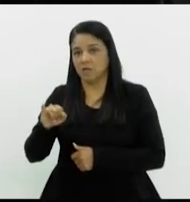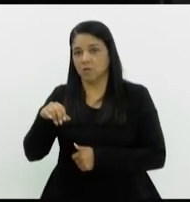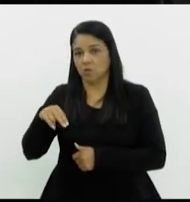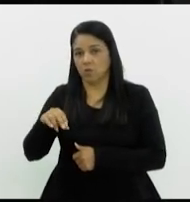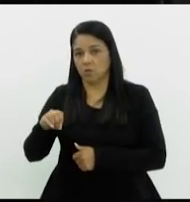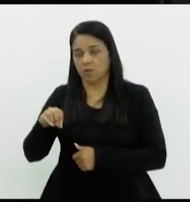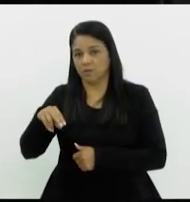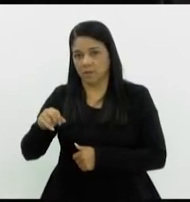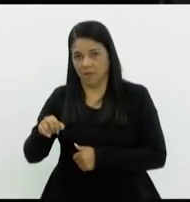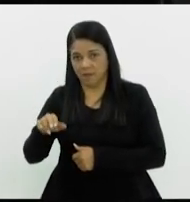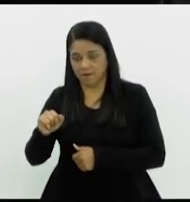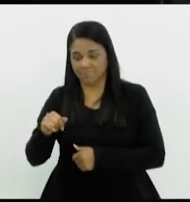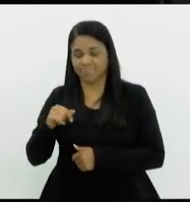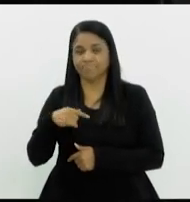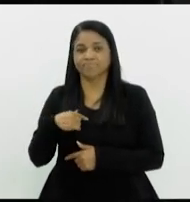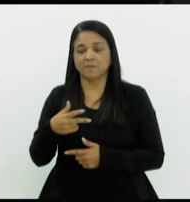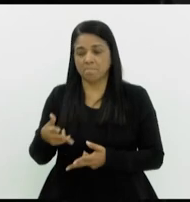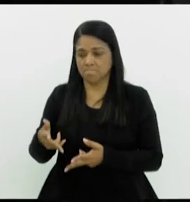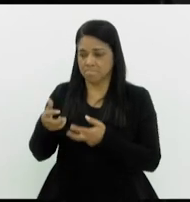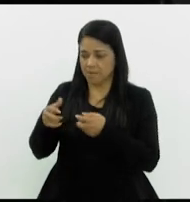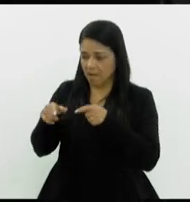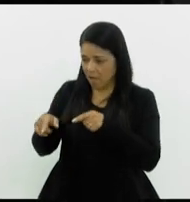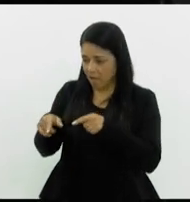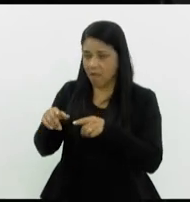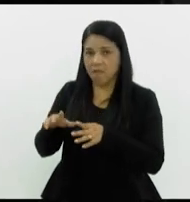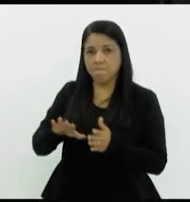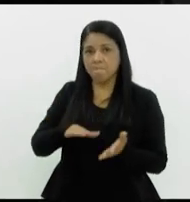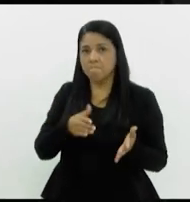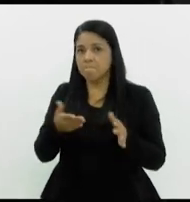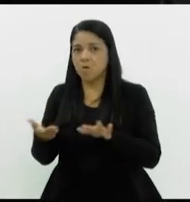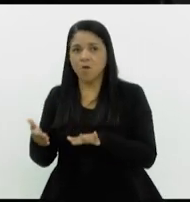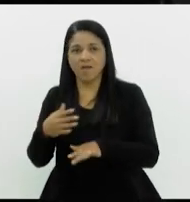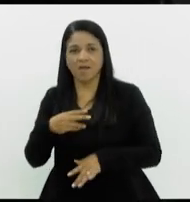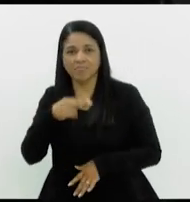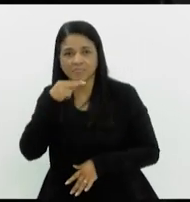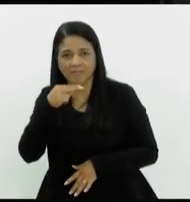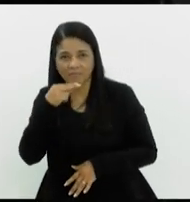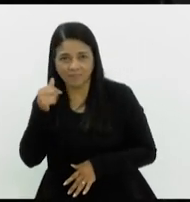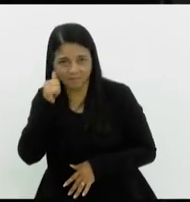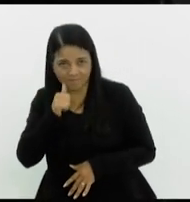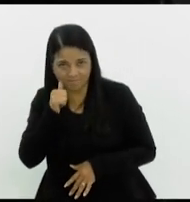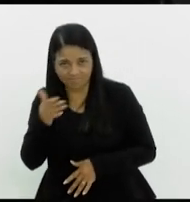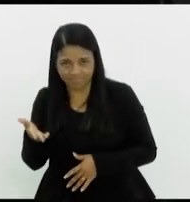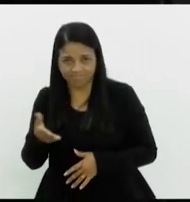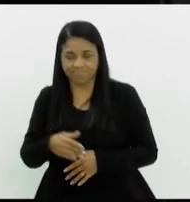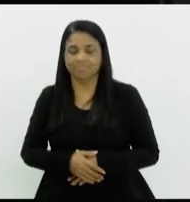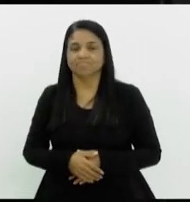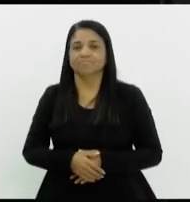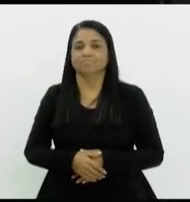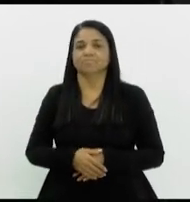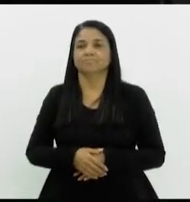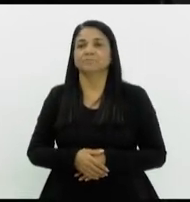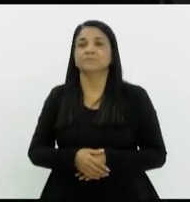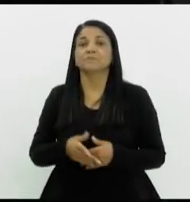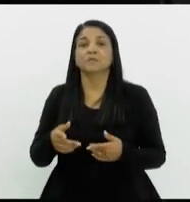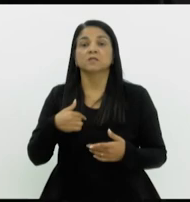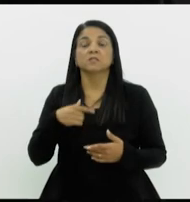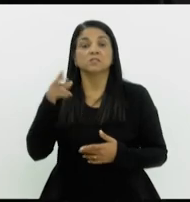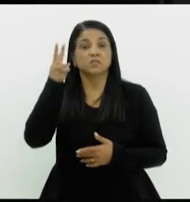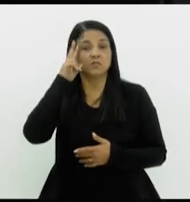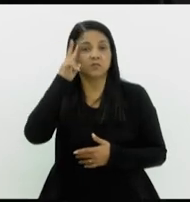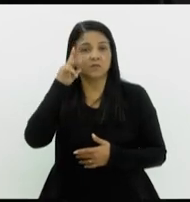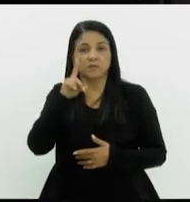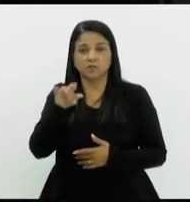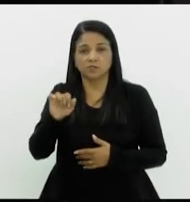seu bisneto morrerem na sua frente. Então, nesse sentido, na próxima segunda-feira, no dia 20 de